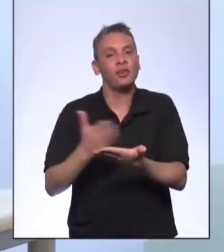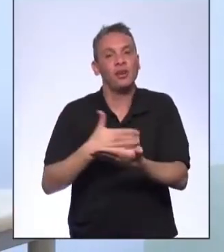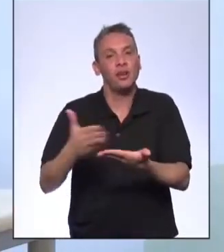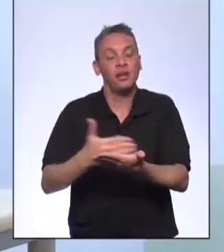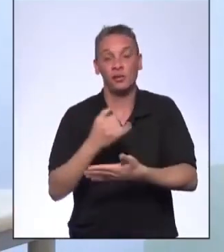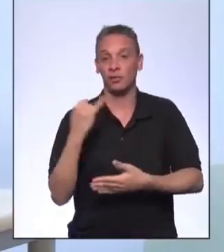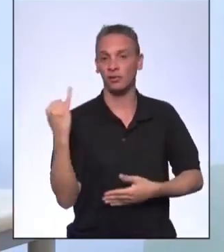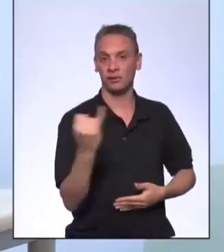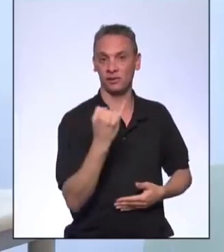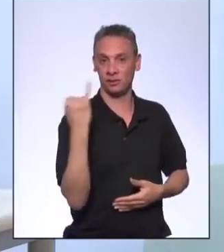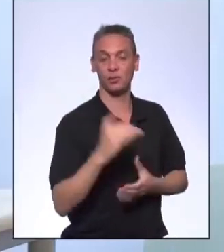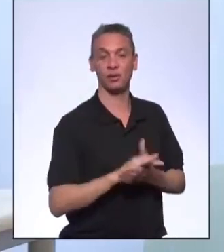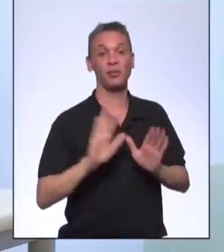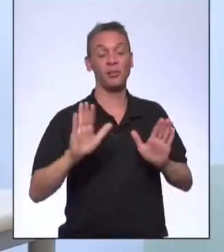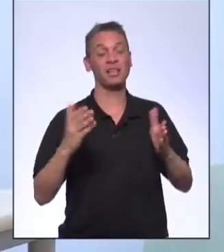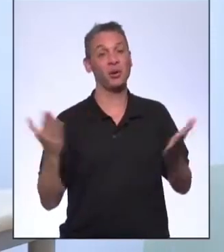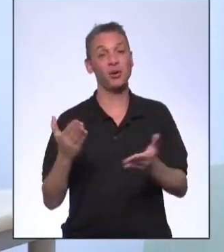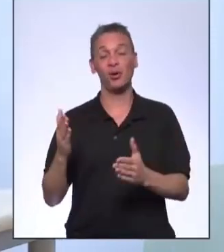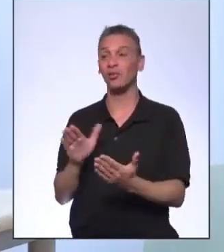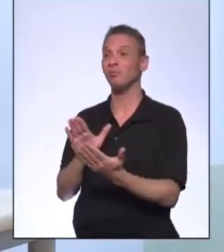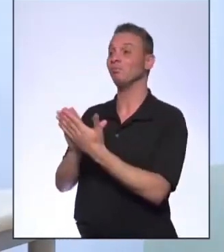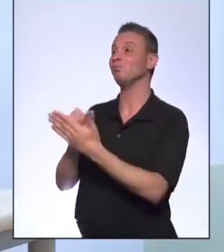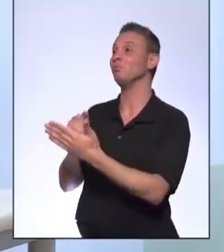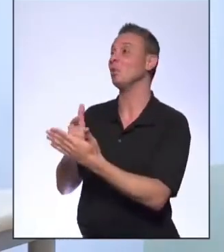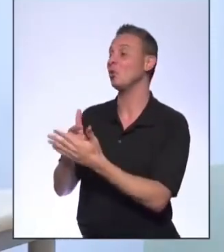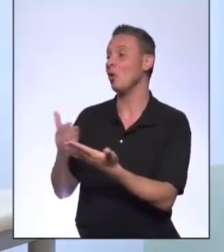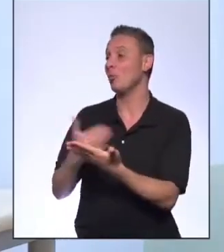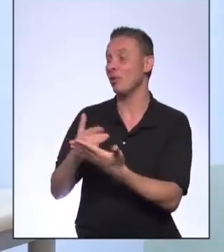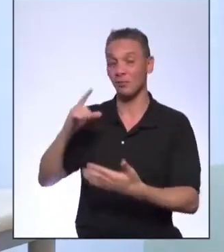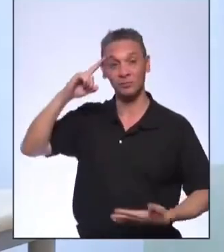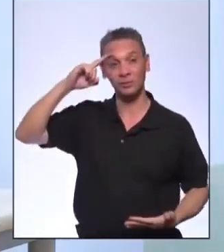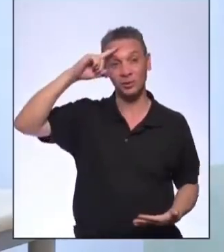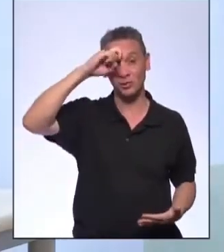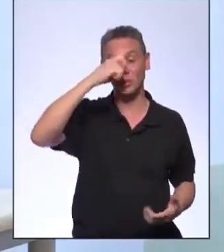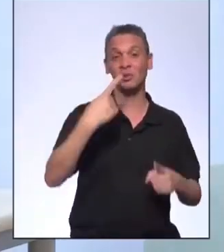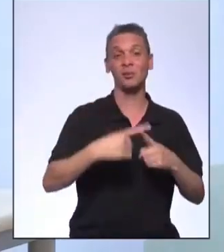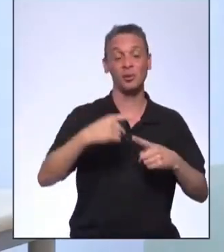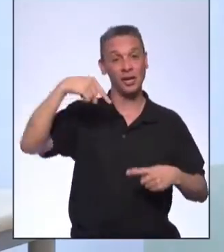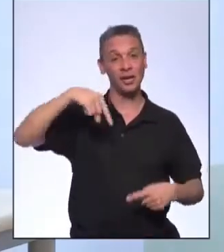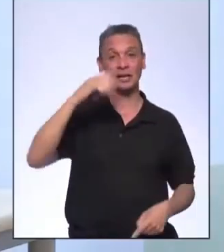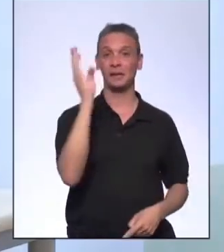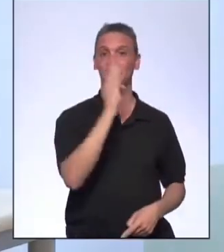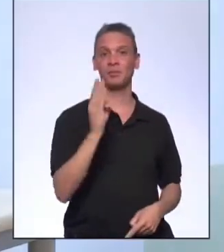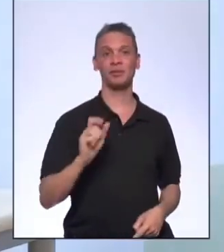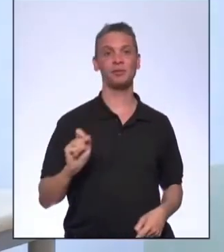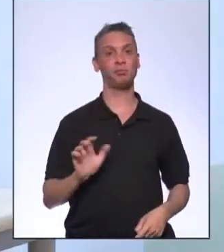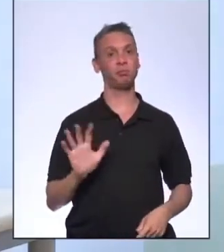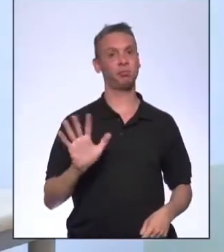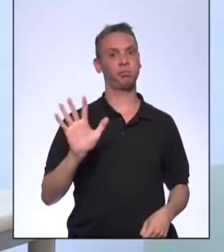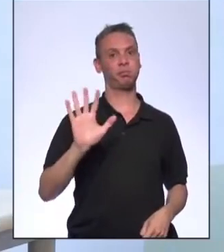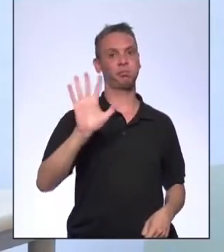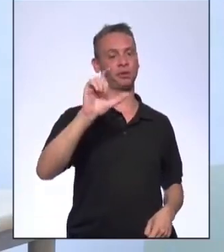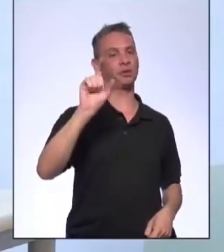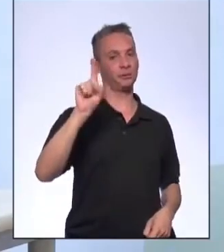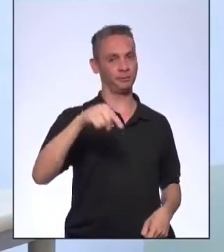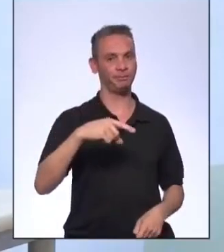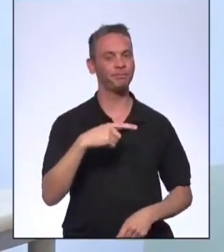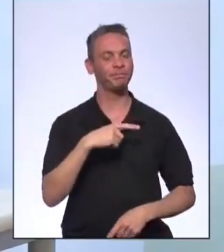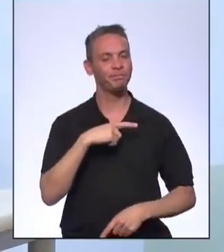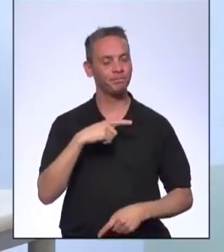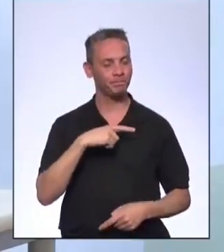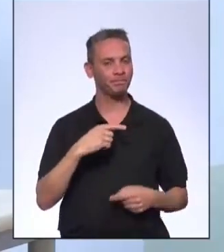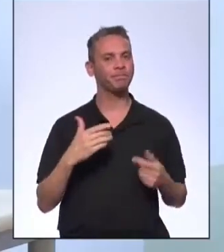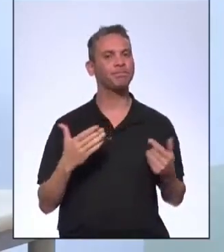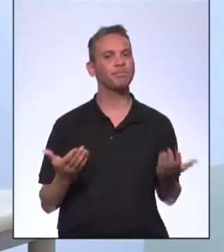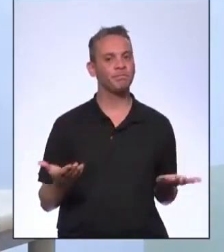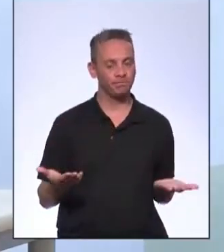que o acesso aos livros hoje é um pouquinho mais complicado, porque aqui no Brasil a gente tem a questão do valor também, né, dos livros,